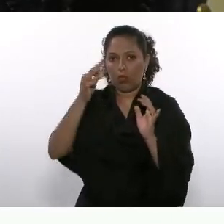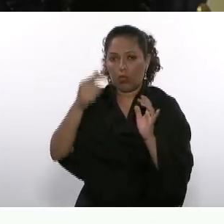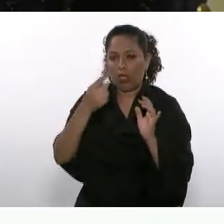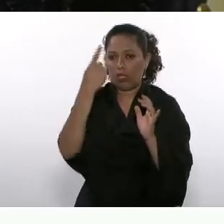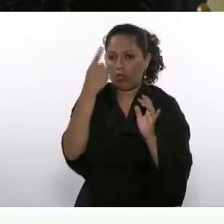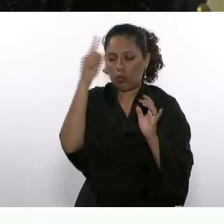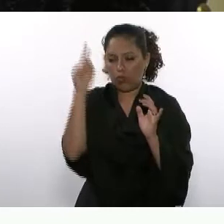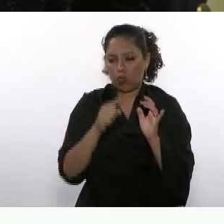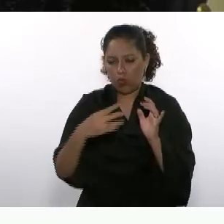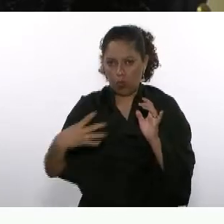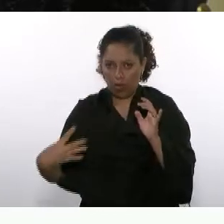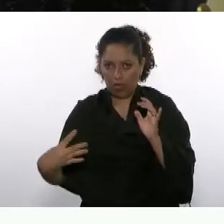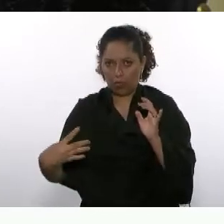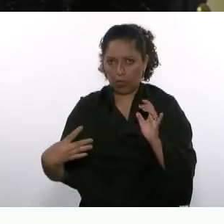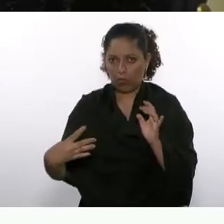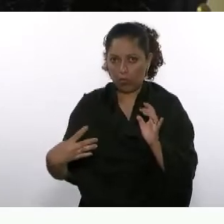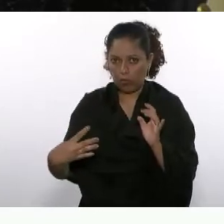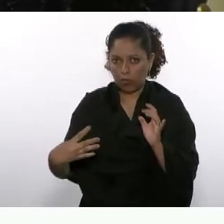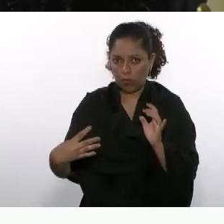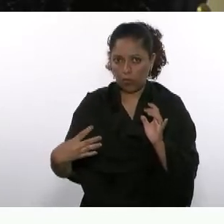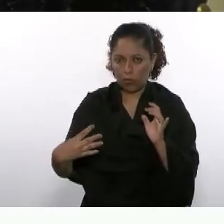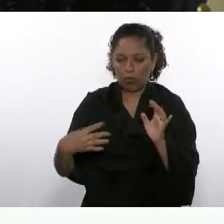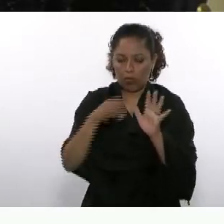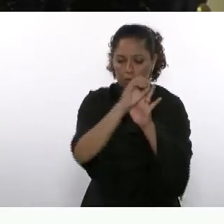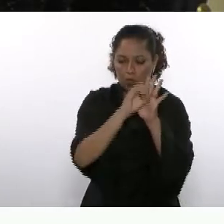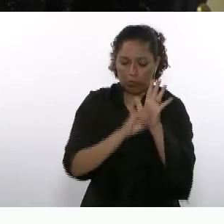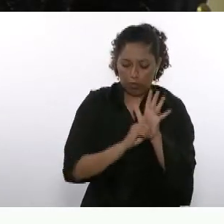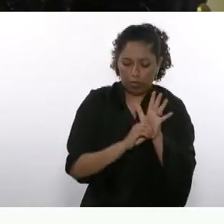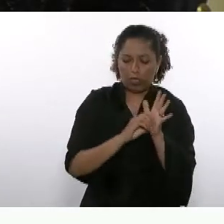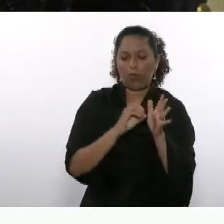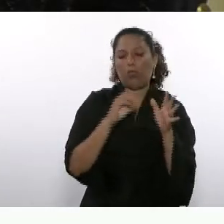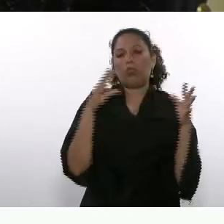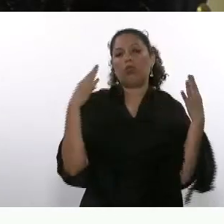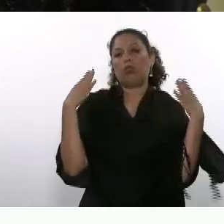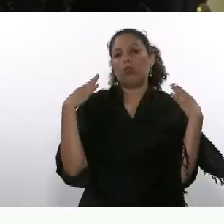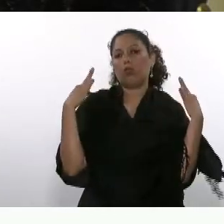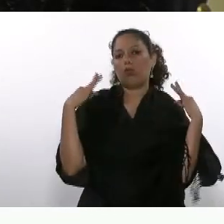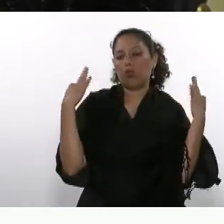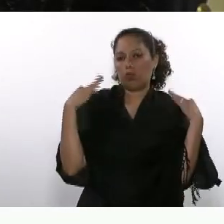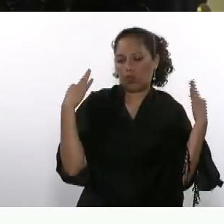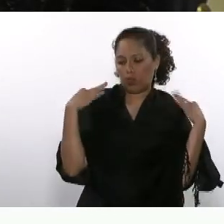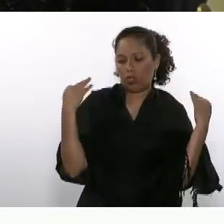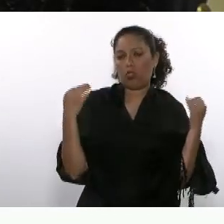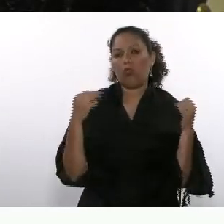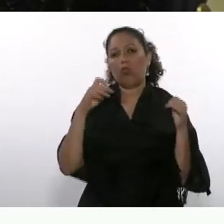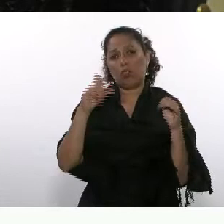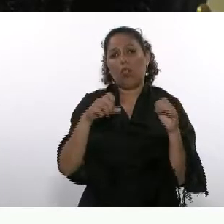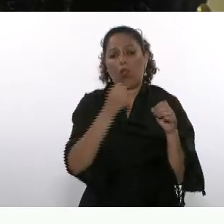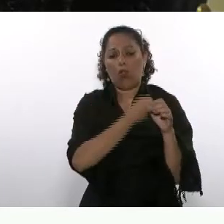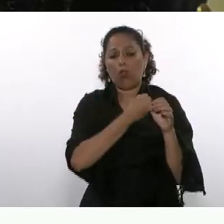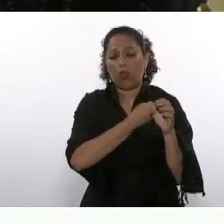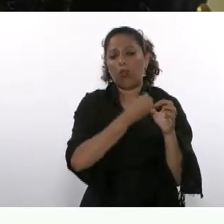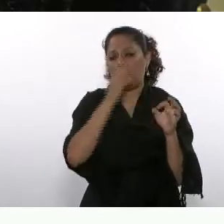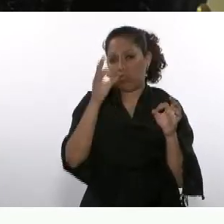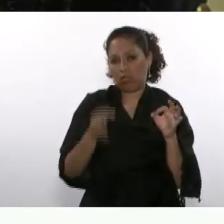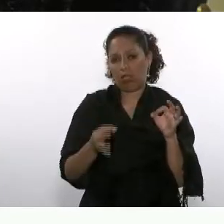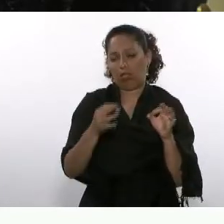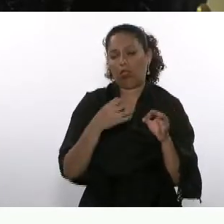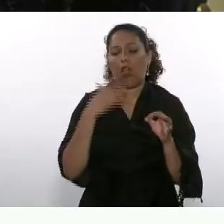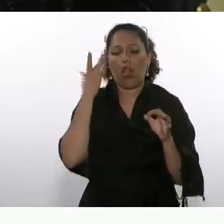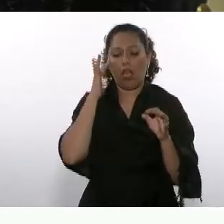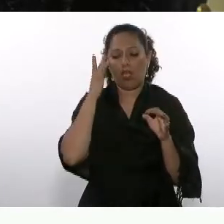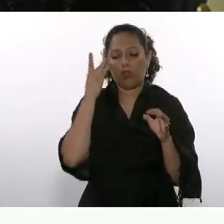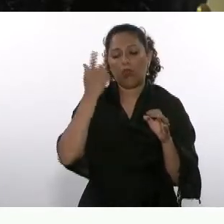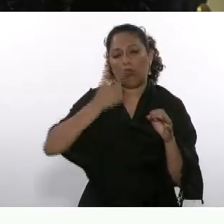quarto, 25% do orçamento de turismo do Rio de Janeiro destinado, que é muito justo, aliás, é um número até baixo. Eu considero